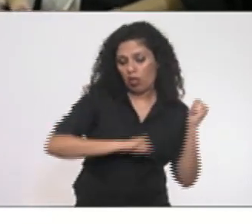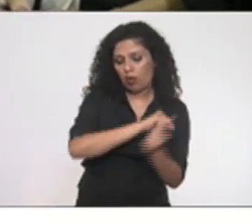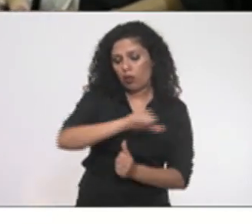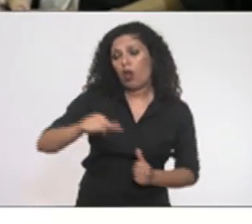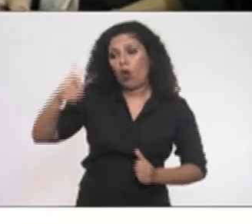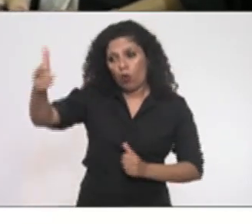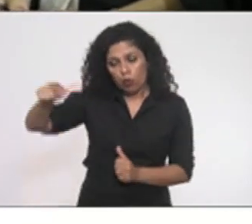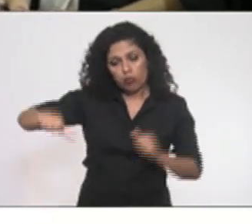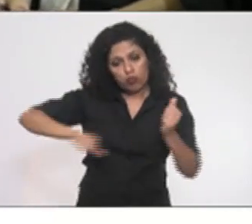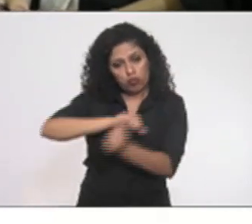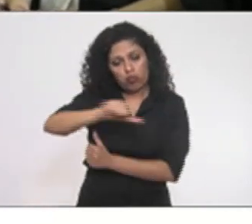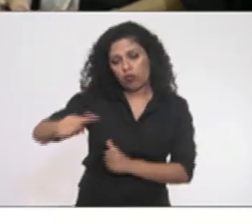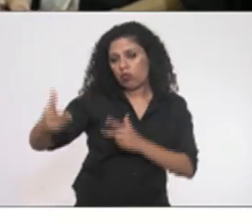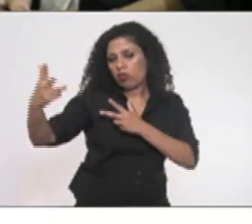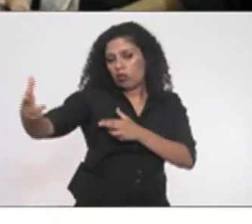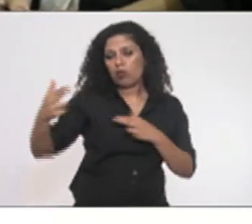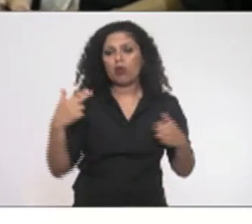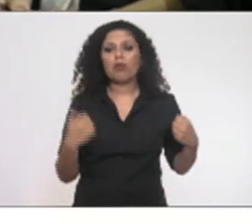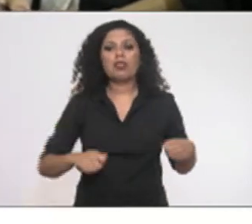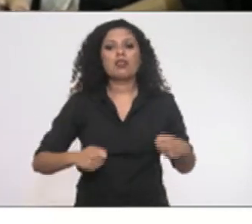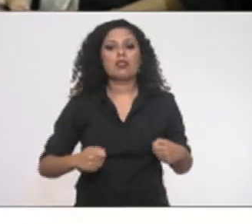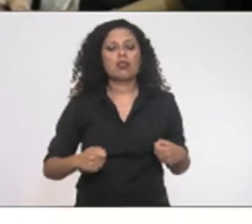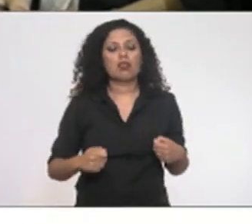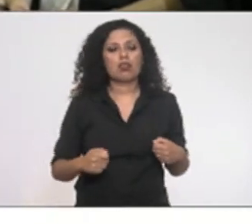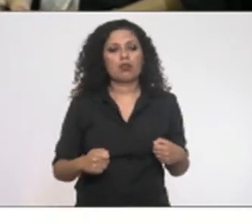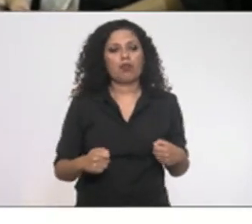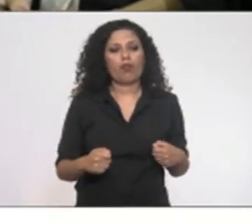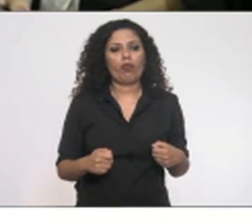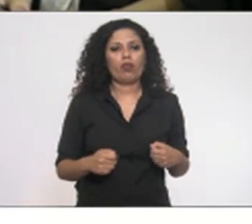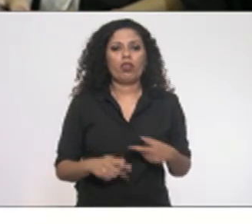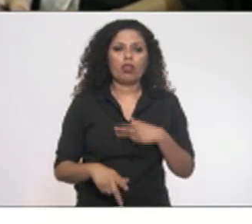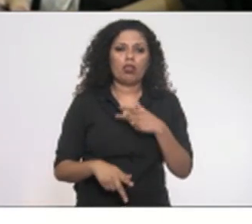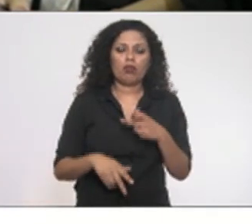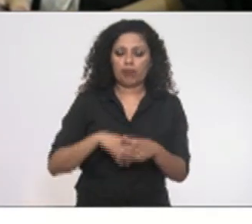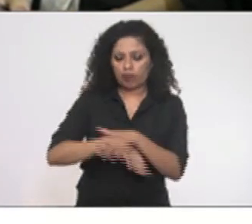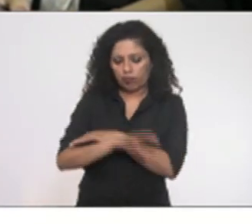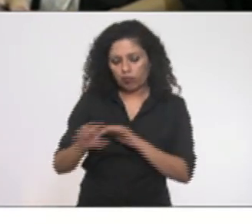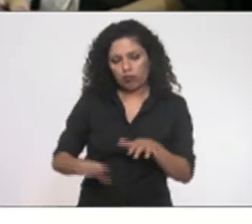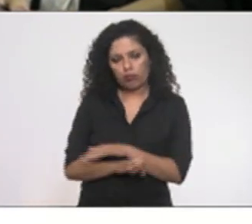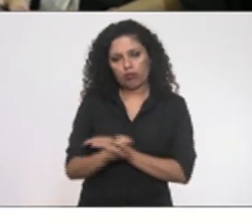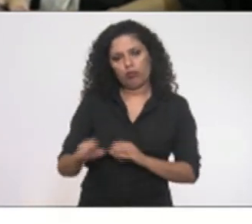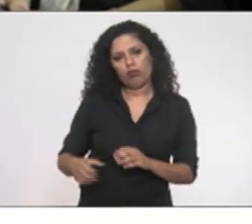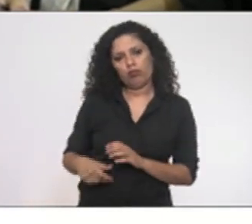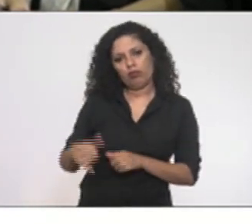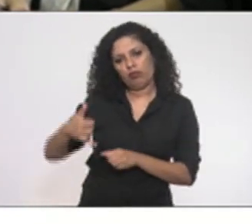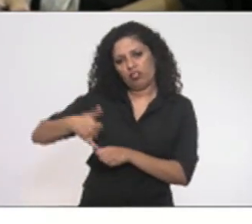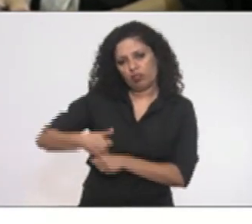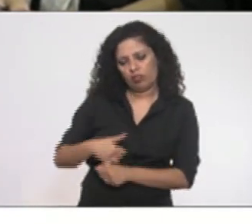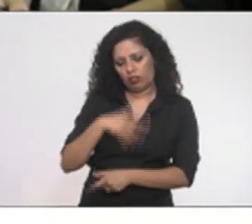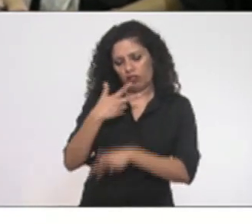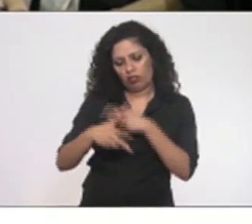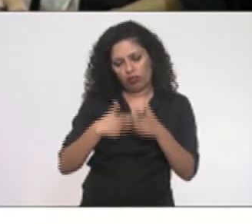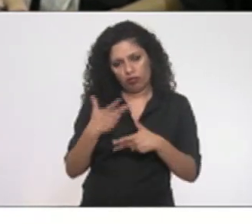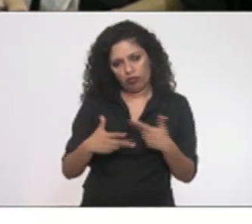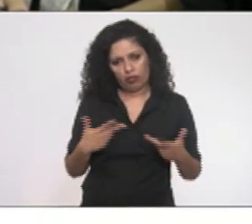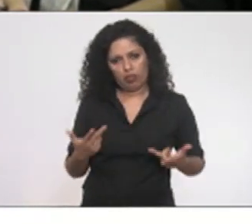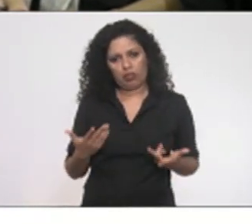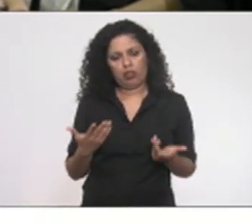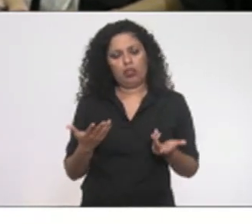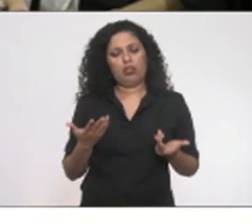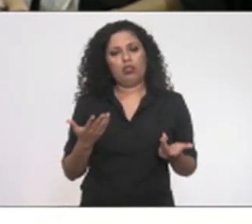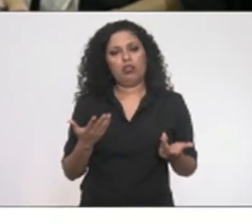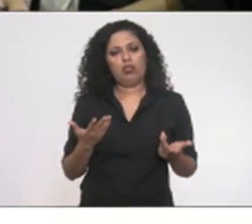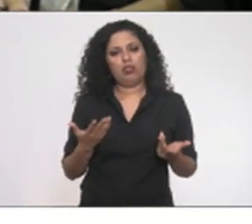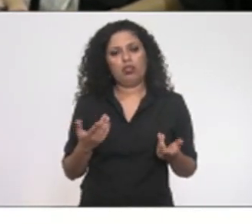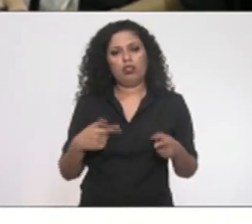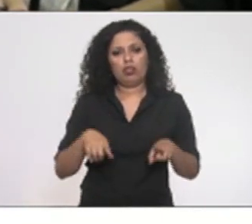ofertar capacidade nesse modelo. Com esse indicativo da Petrobras indicar onde ela quer capacidade, bem como com a entrada